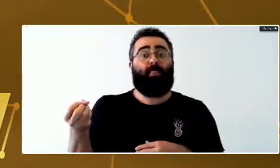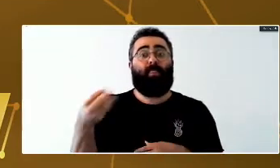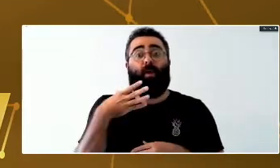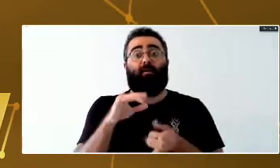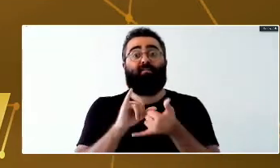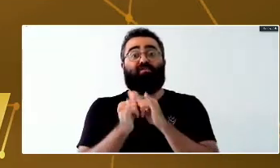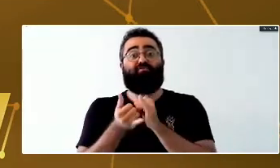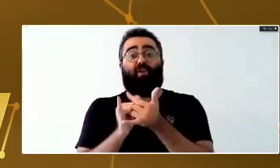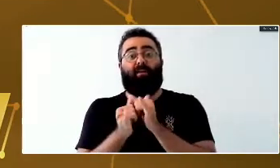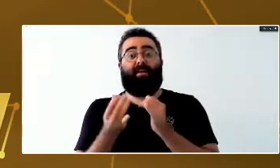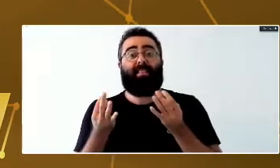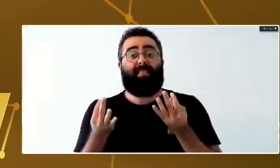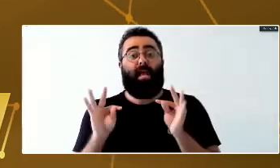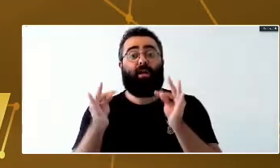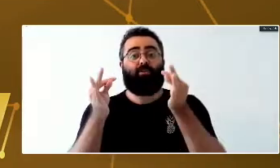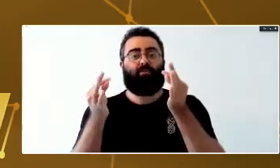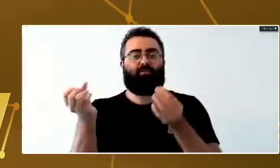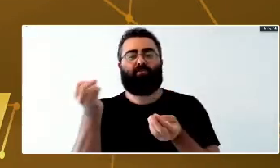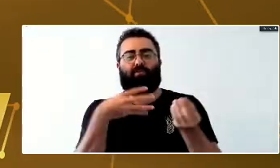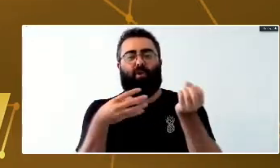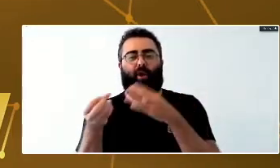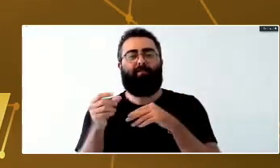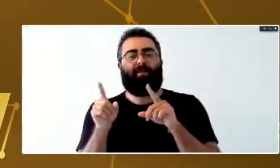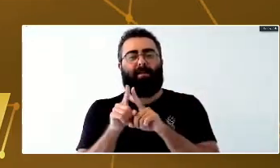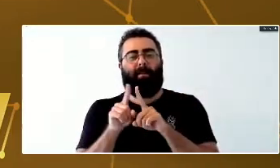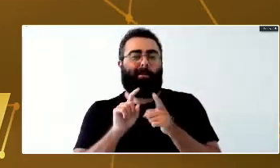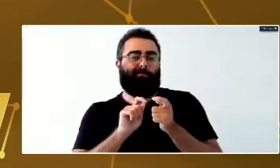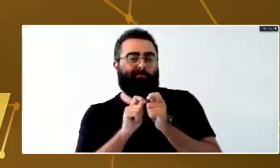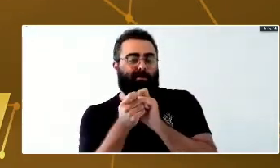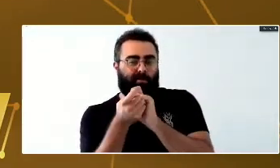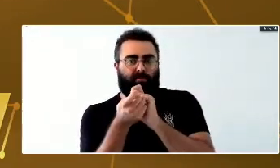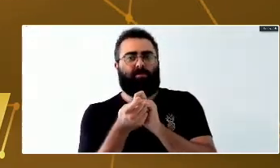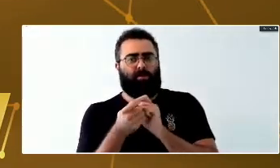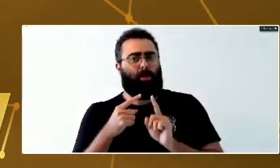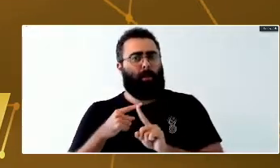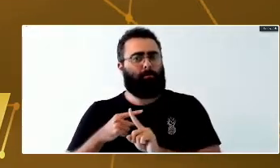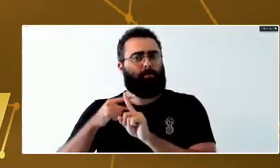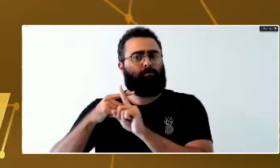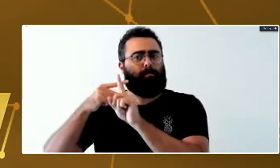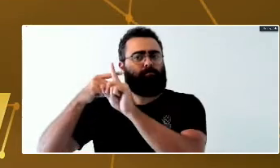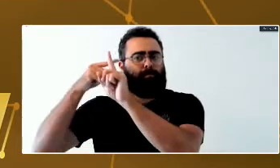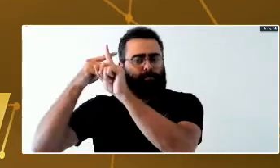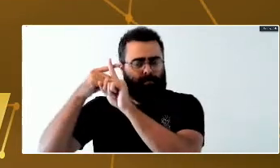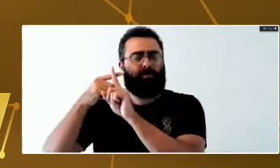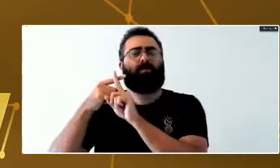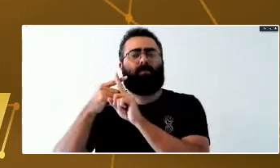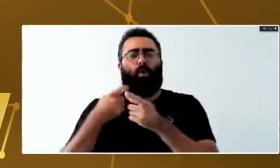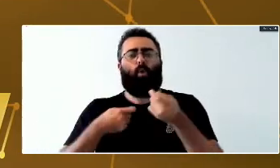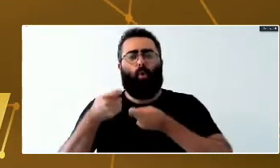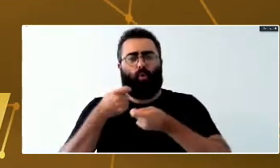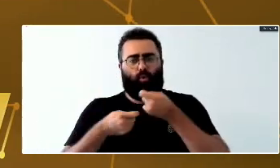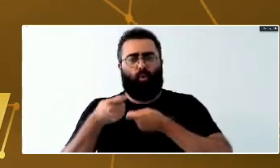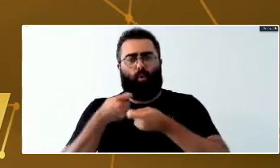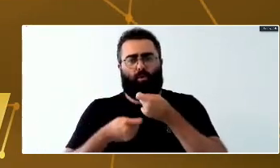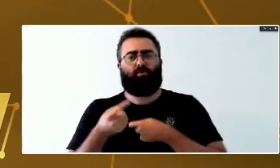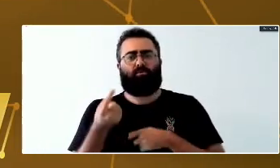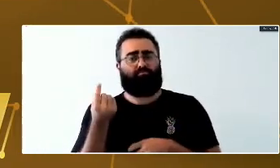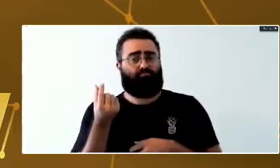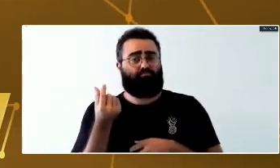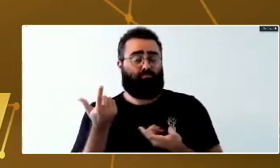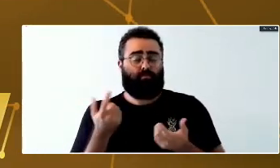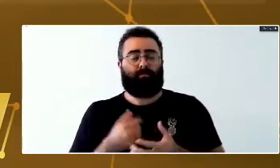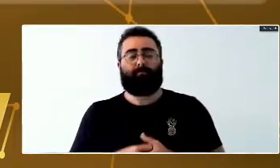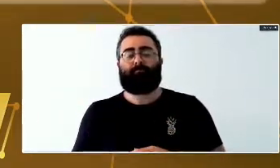uma tecnologia que vem agregando bastante em termos de gestão de ativos. E